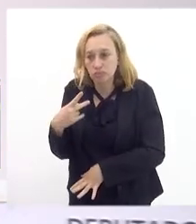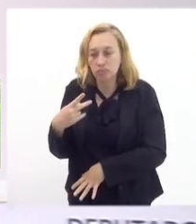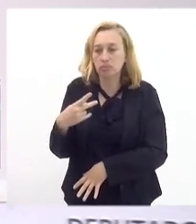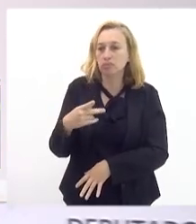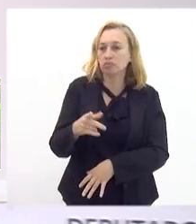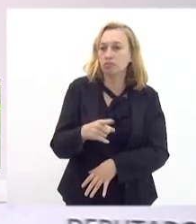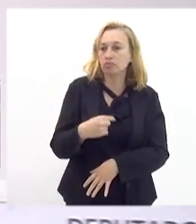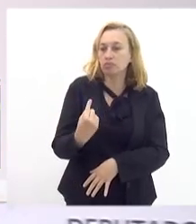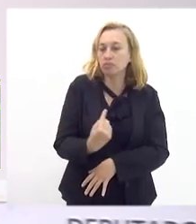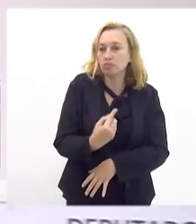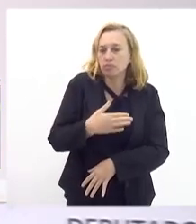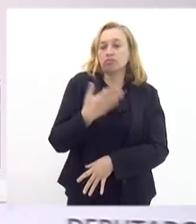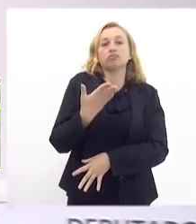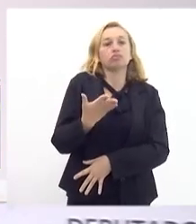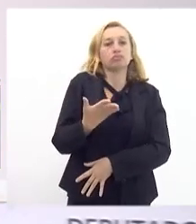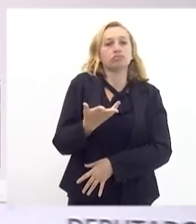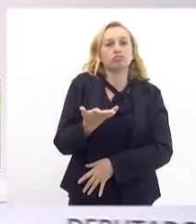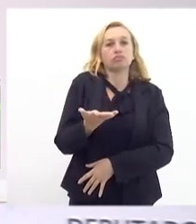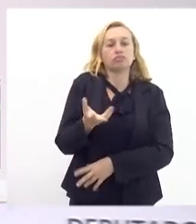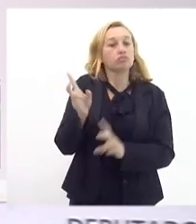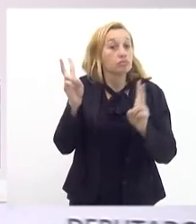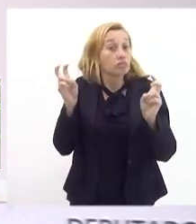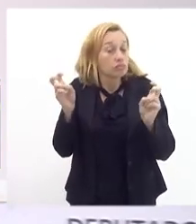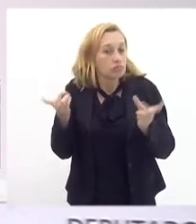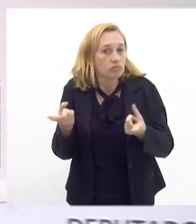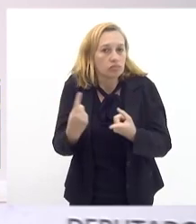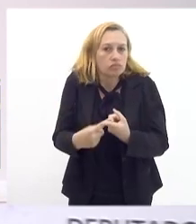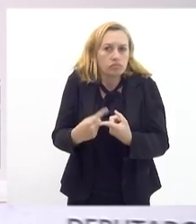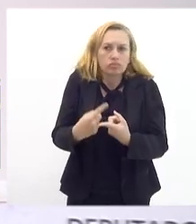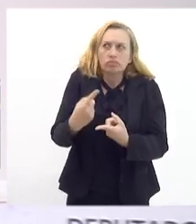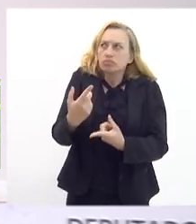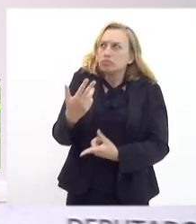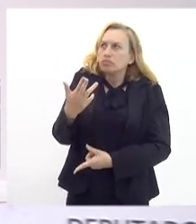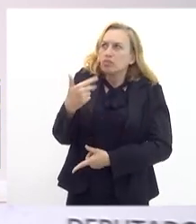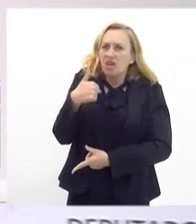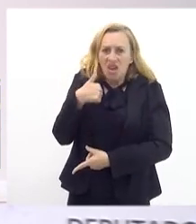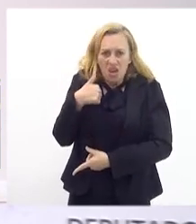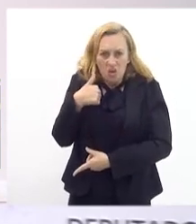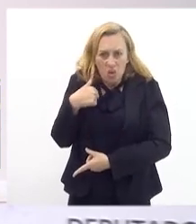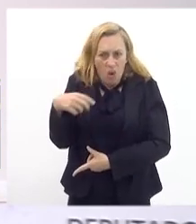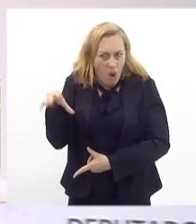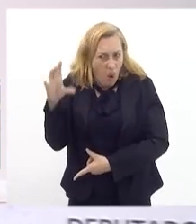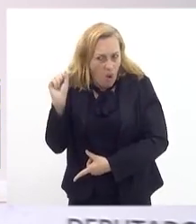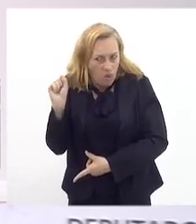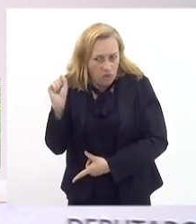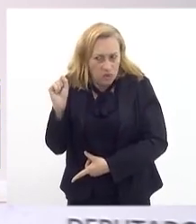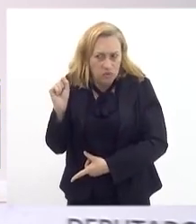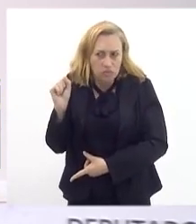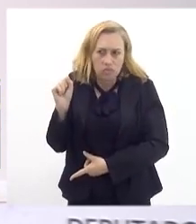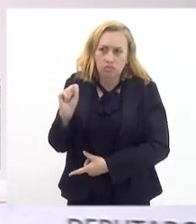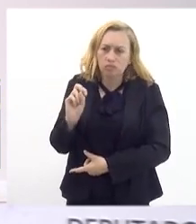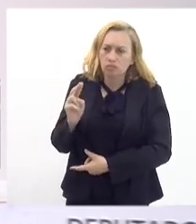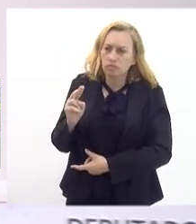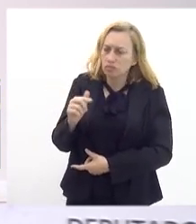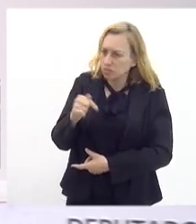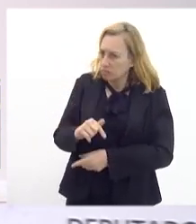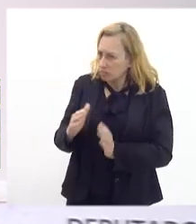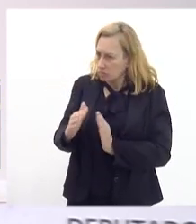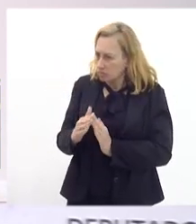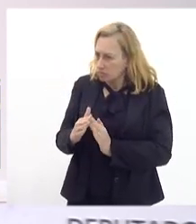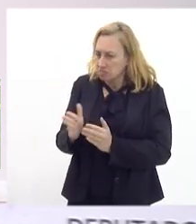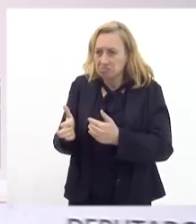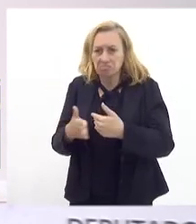fomos tomados de surpresa e o que jamais eu tinha ouvido pelo menos aqui no Parlamento